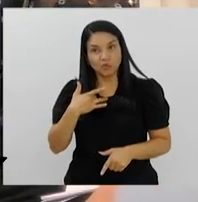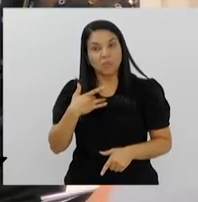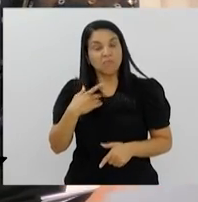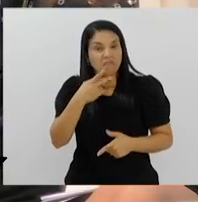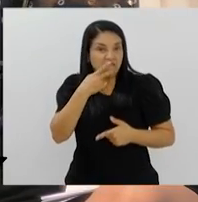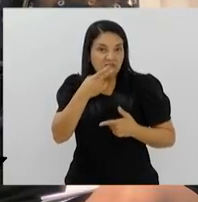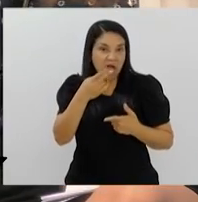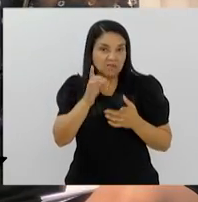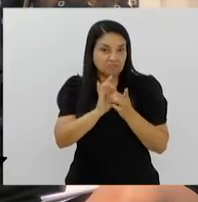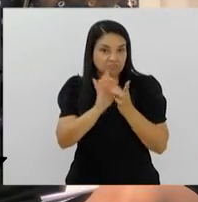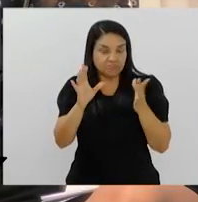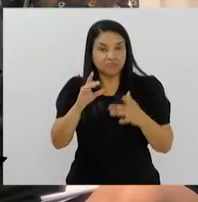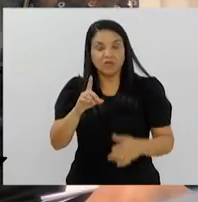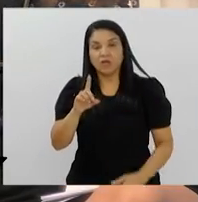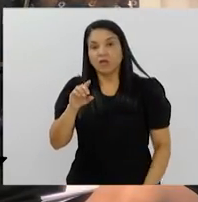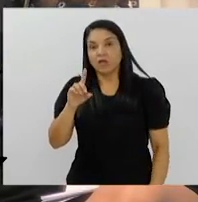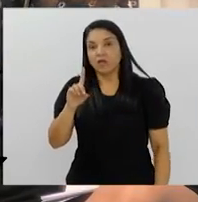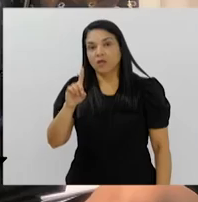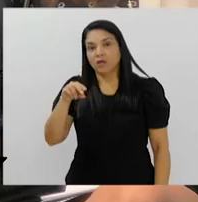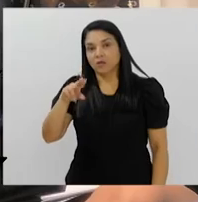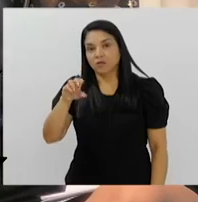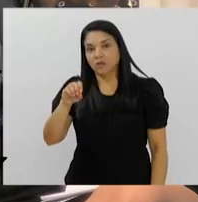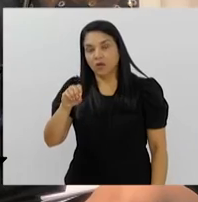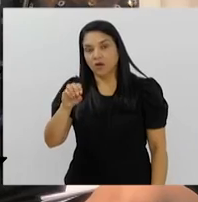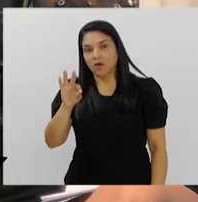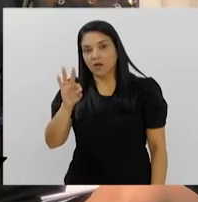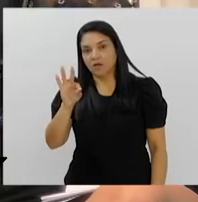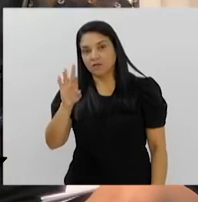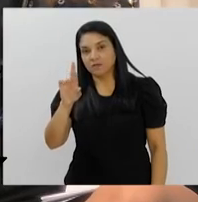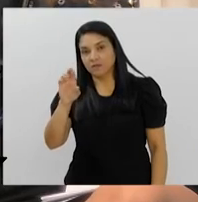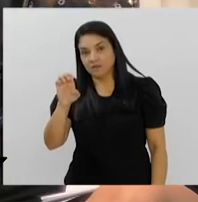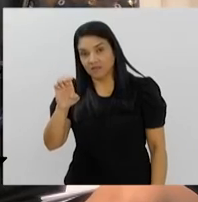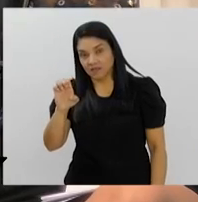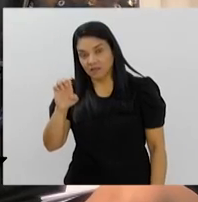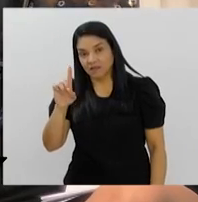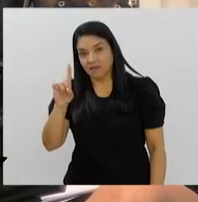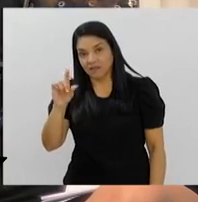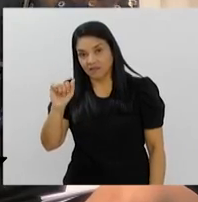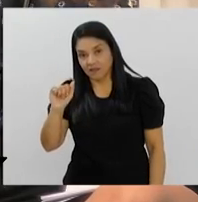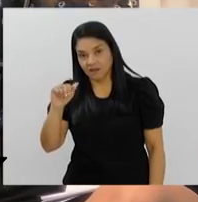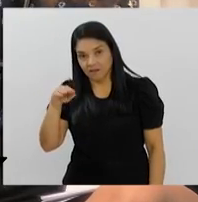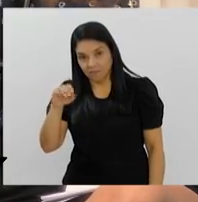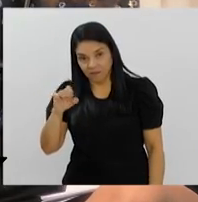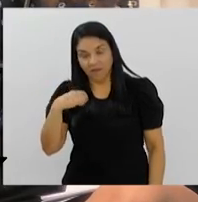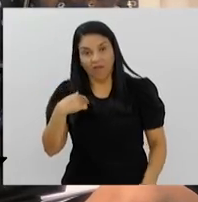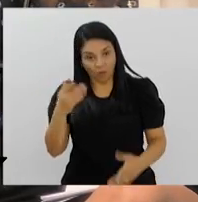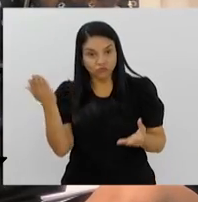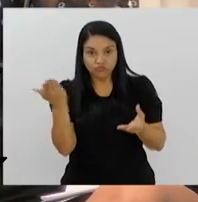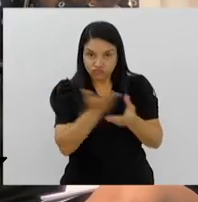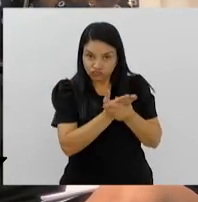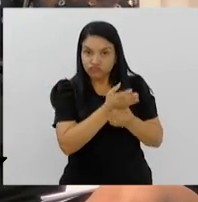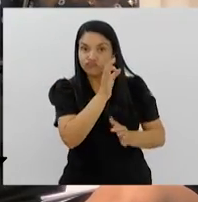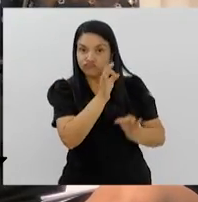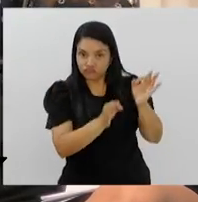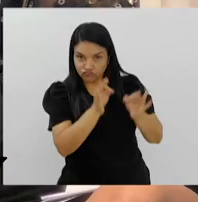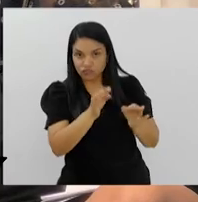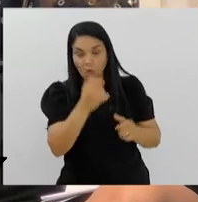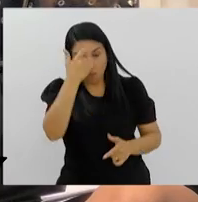tranquilamente o meu da Notre Dame e a Notre Dame estou na justiça contra notame como pessoa física